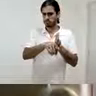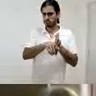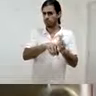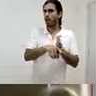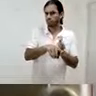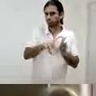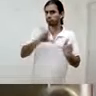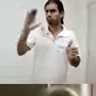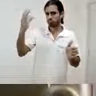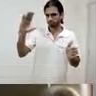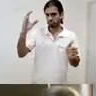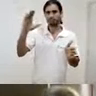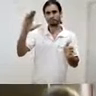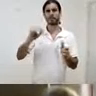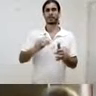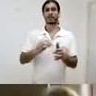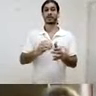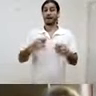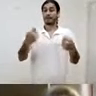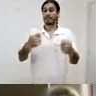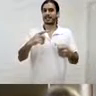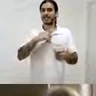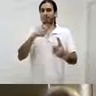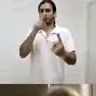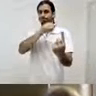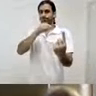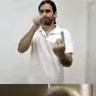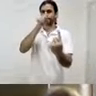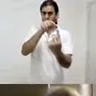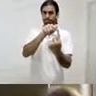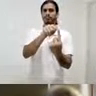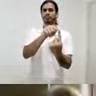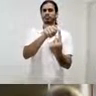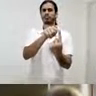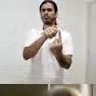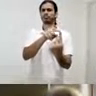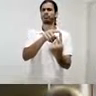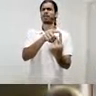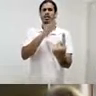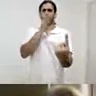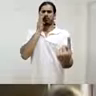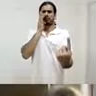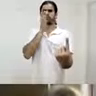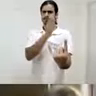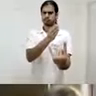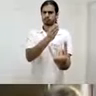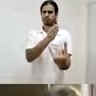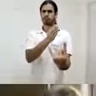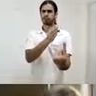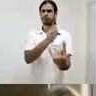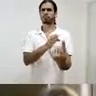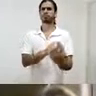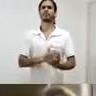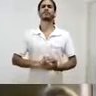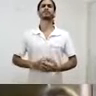estar demarcada essa objetividade e a neutralidade por parte do pesquisador. É como se o pesquisador